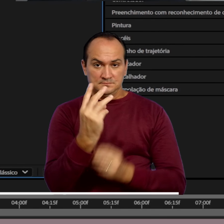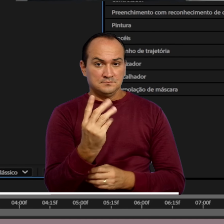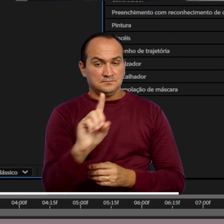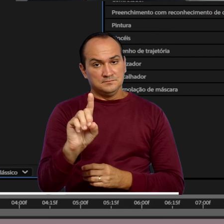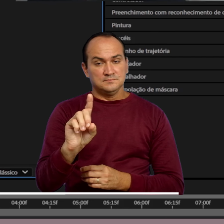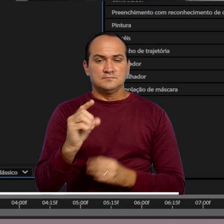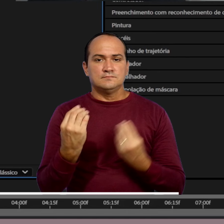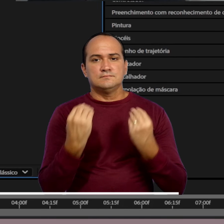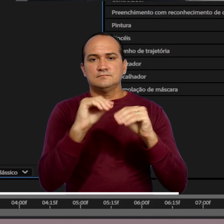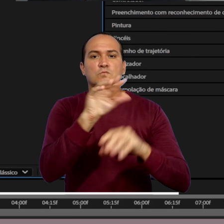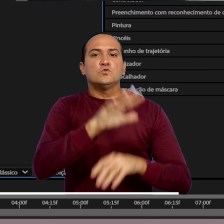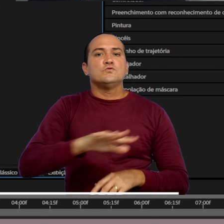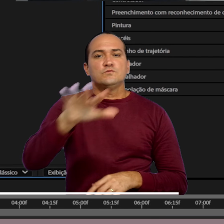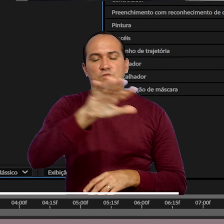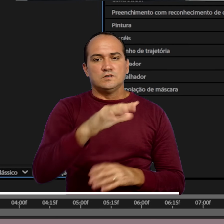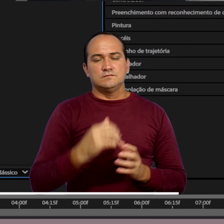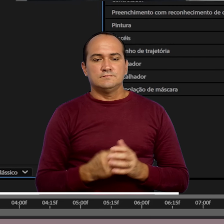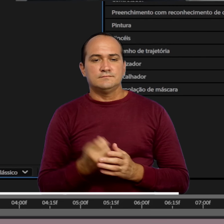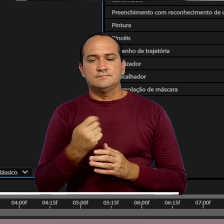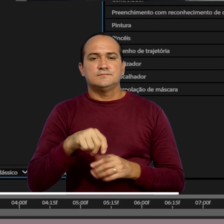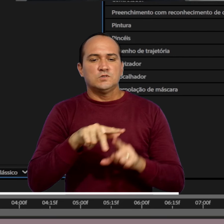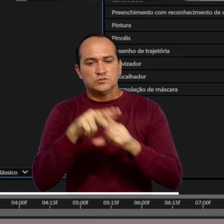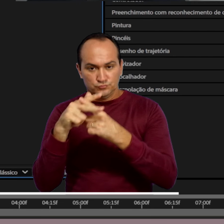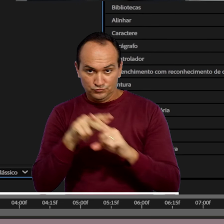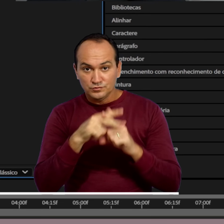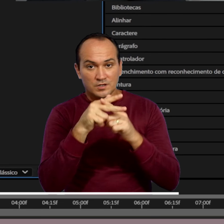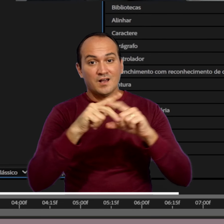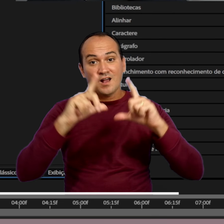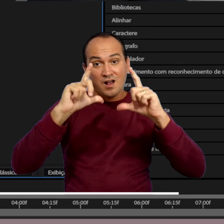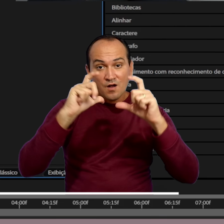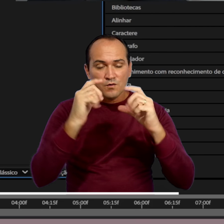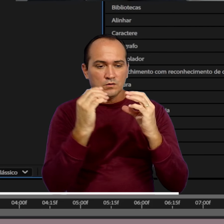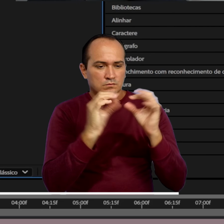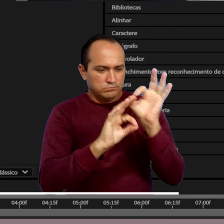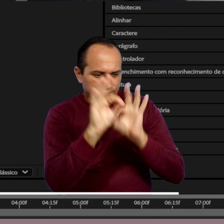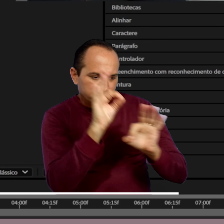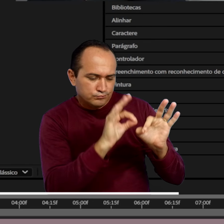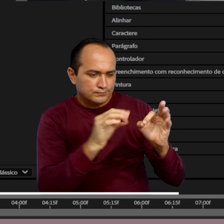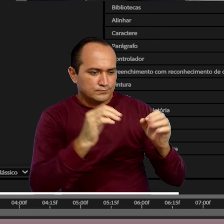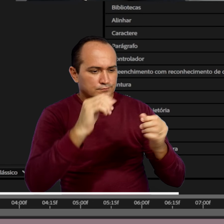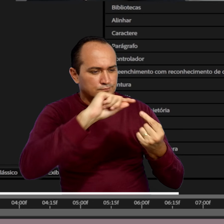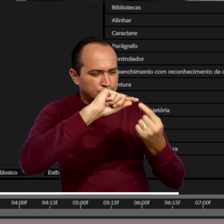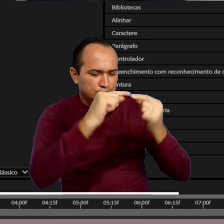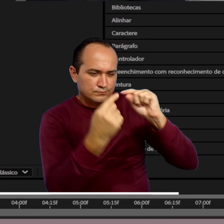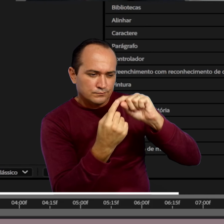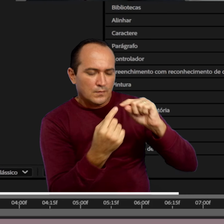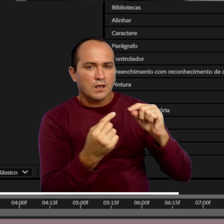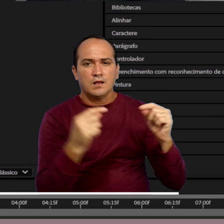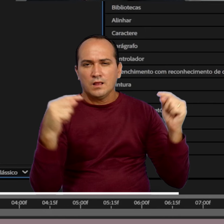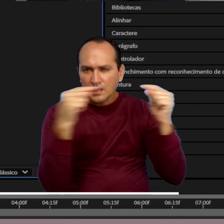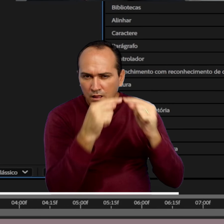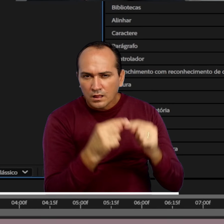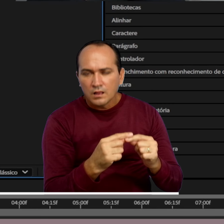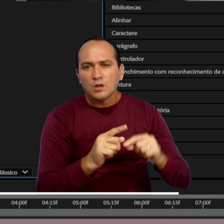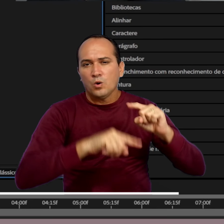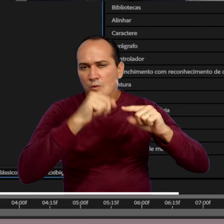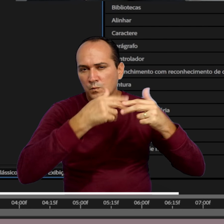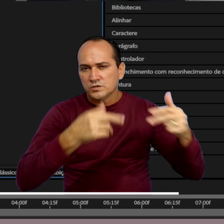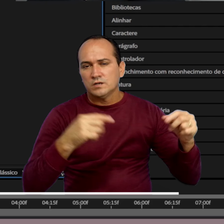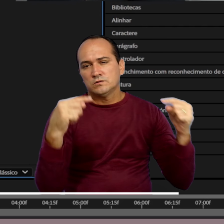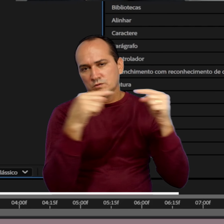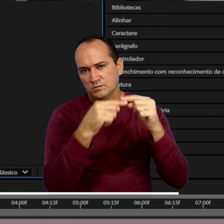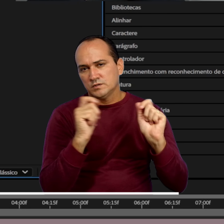ele se inseriu nesse universo aqui, ó. E então eu preciso então ajustar essa minha foto para que faça sentido para o objeto